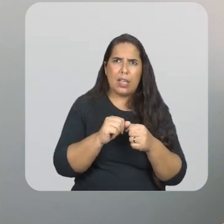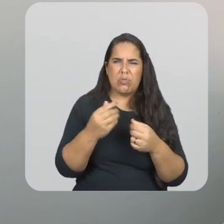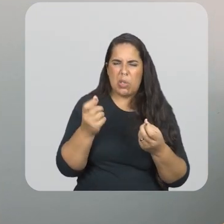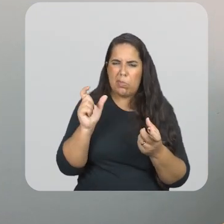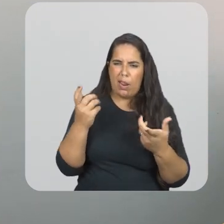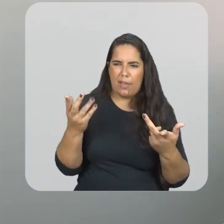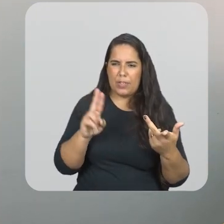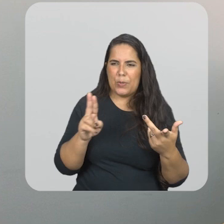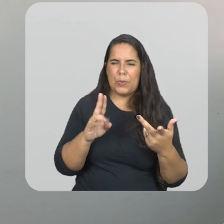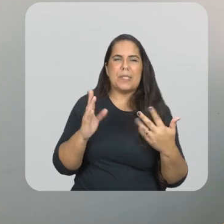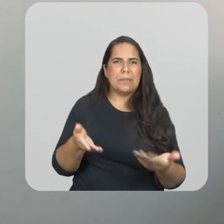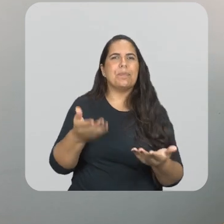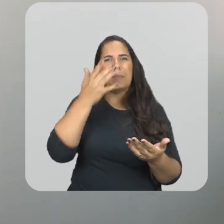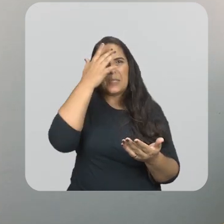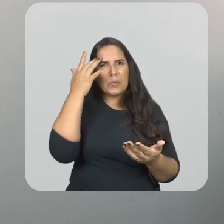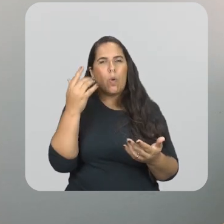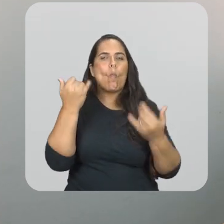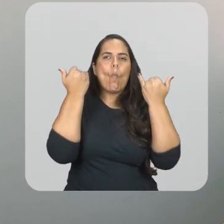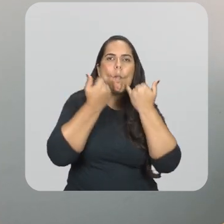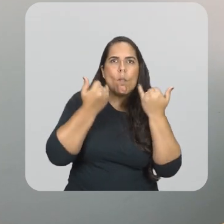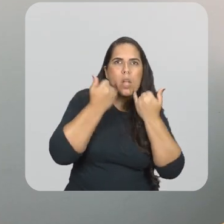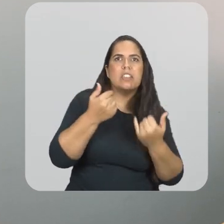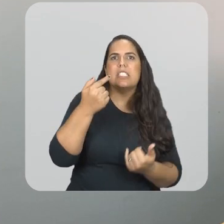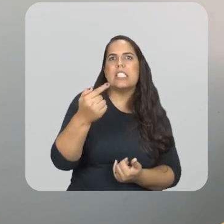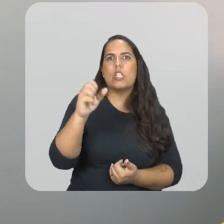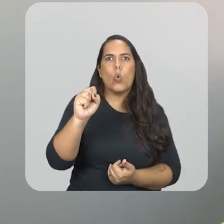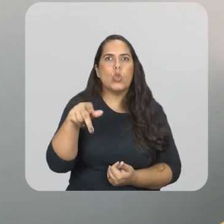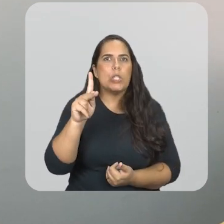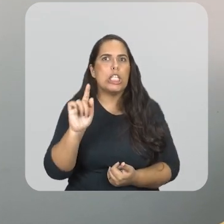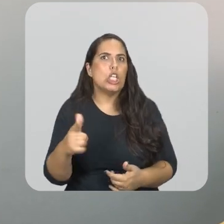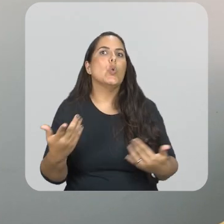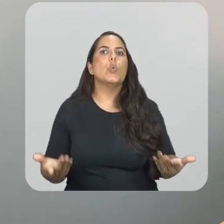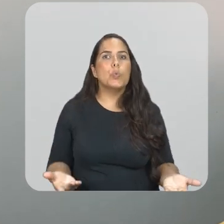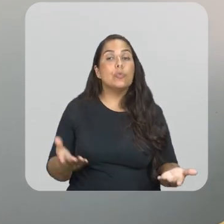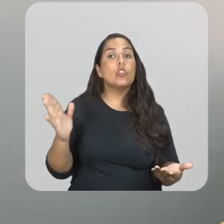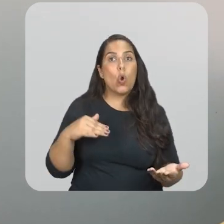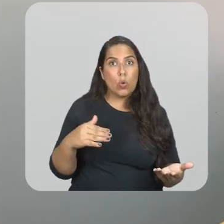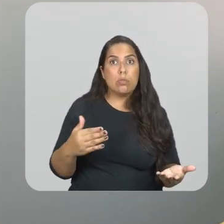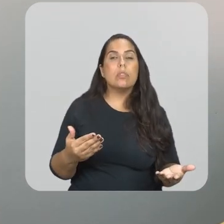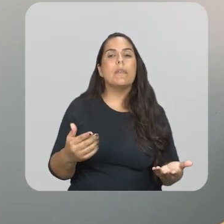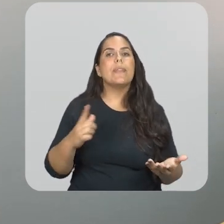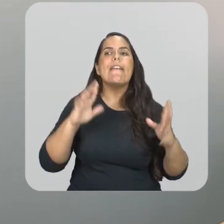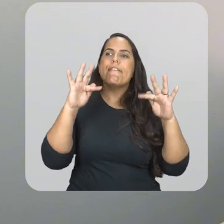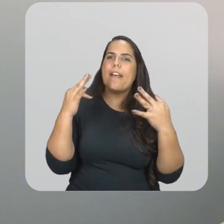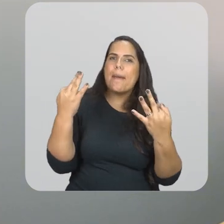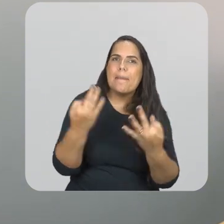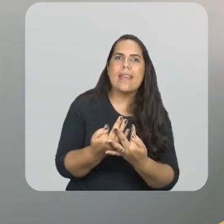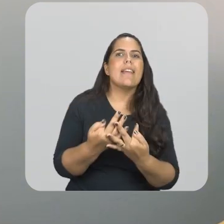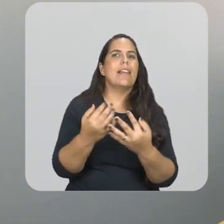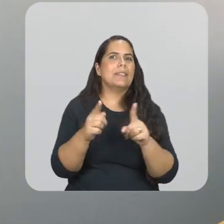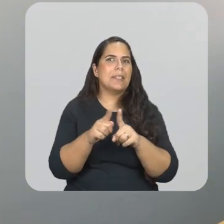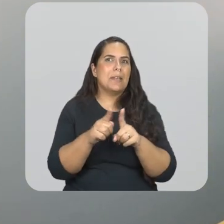bariátrica, não sei como fala. Uma pessoa que fez bariátrica, que tinha emagrecido, sei lá, 78 quilos. Nossa. E aí trouxe. E aí vem a família